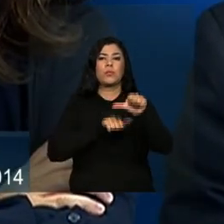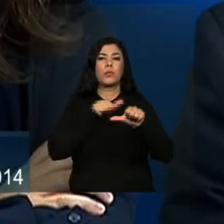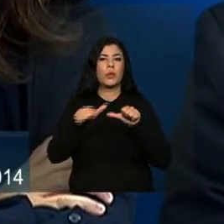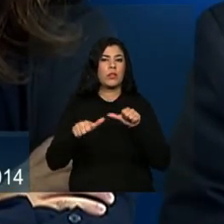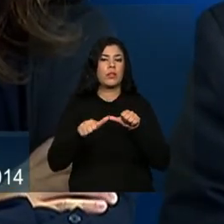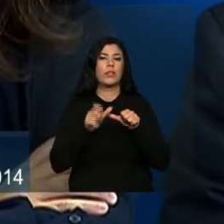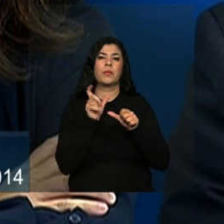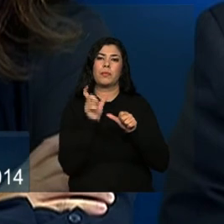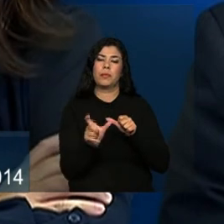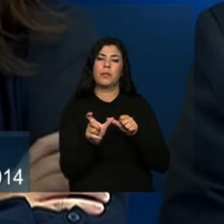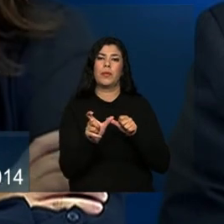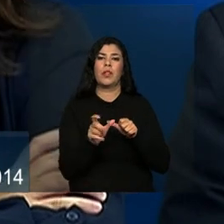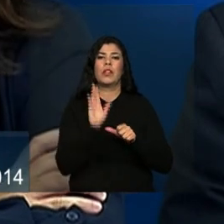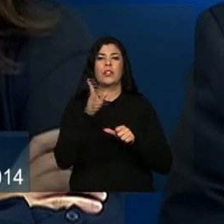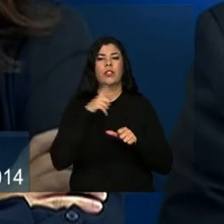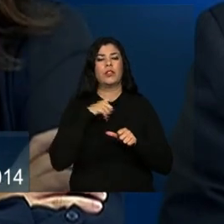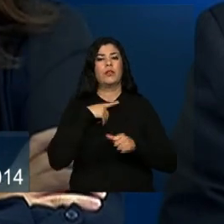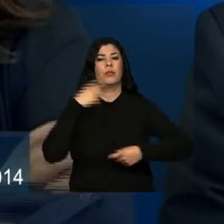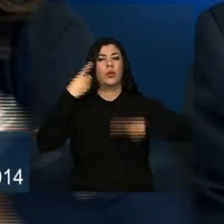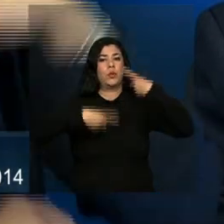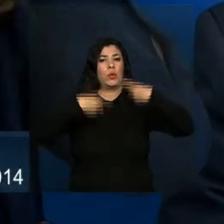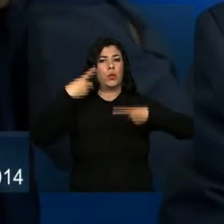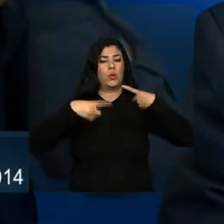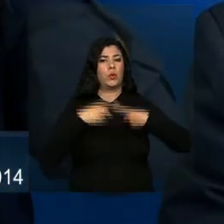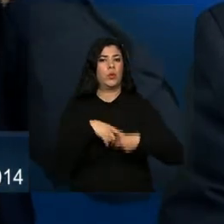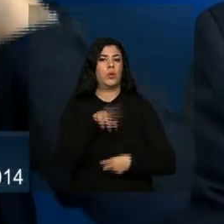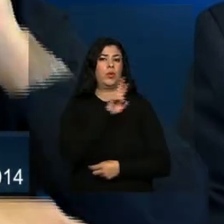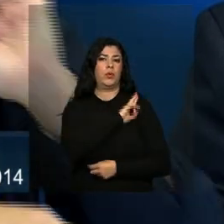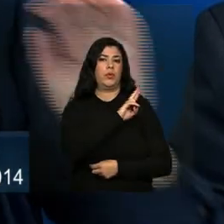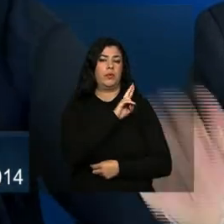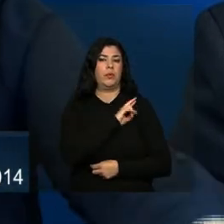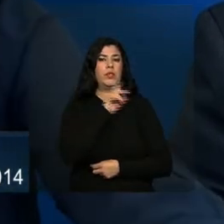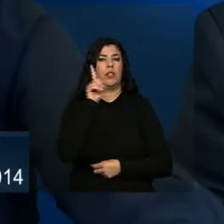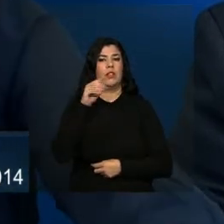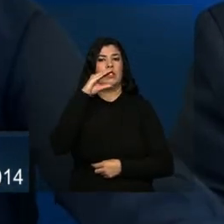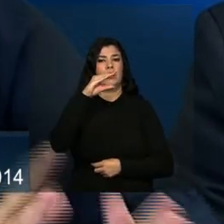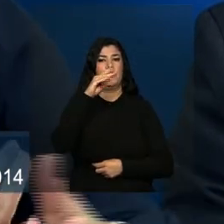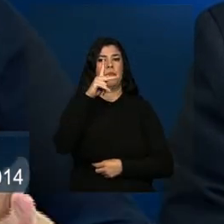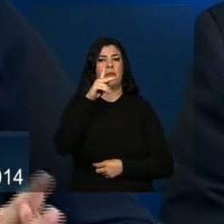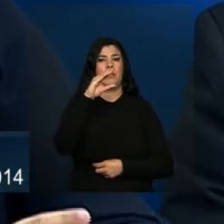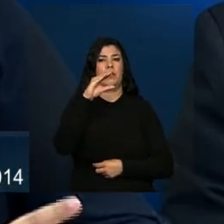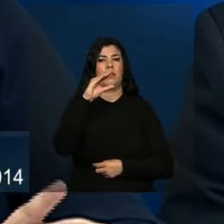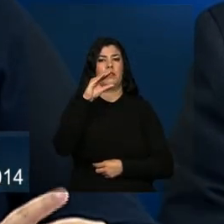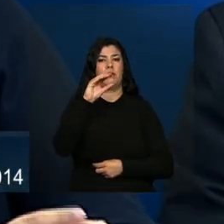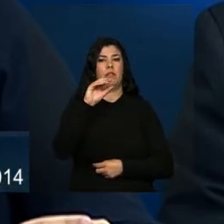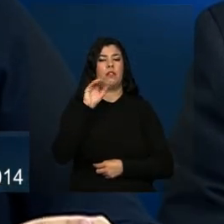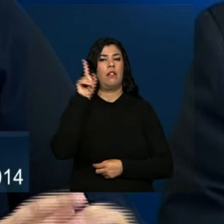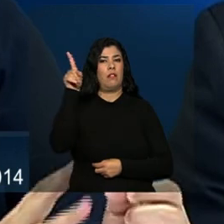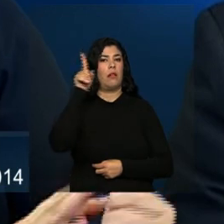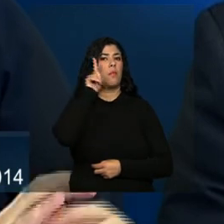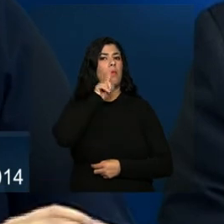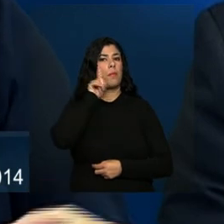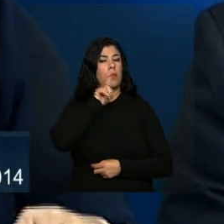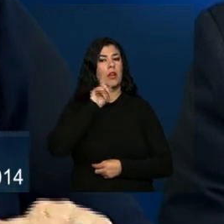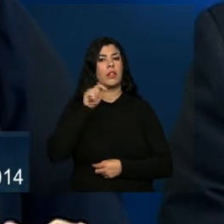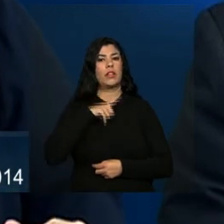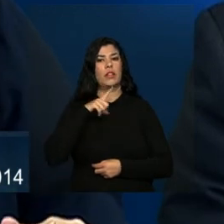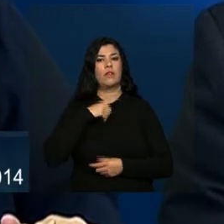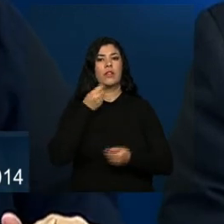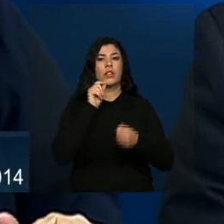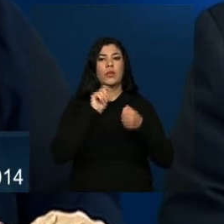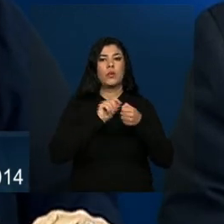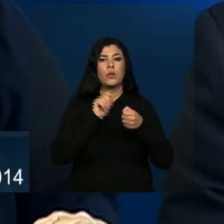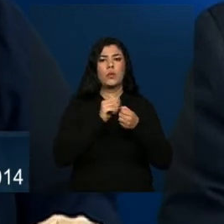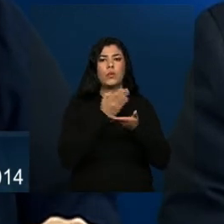com o órgão Americano de segurança de produtos ACP SC e eles têm um estudo que foi